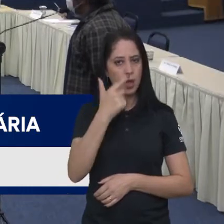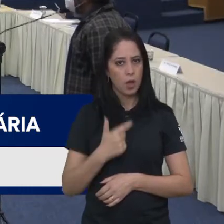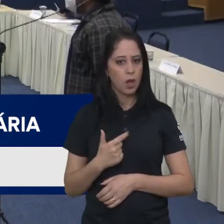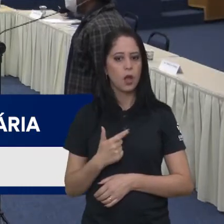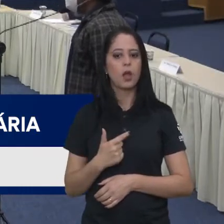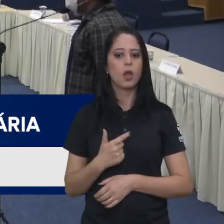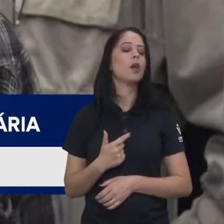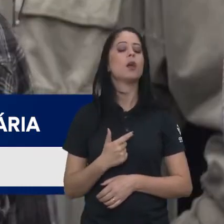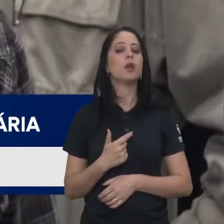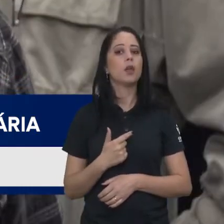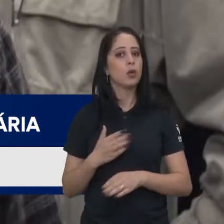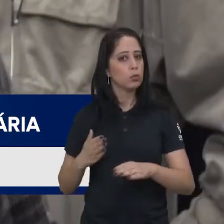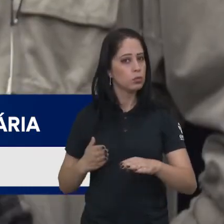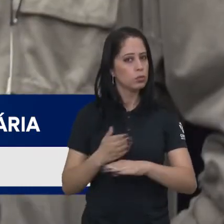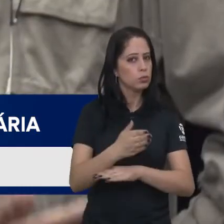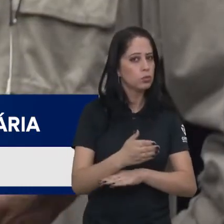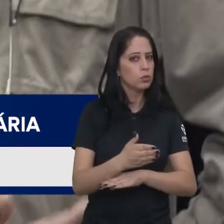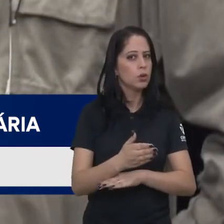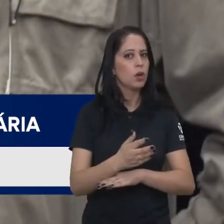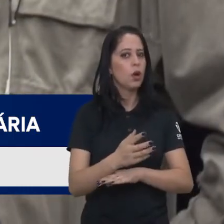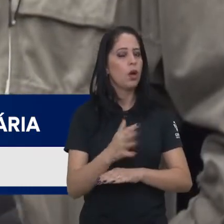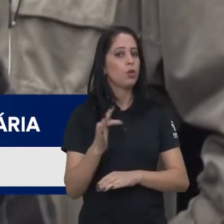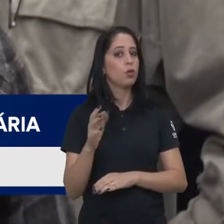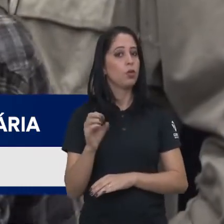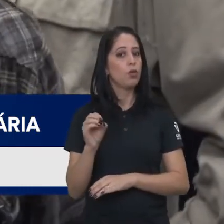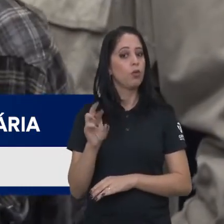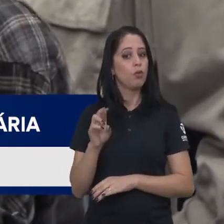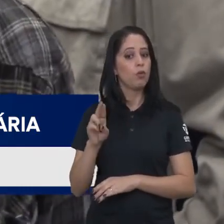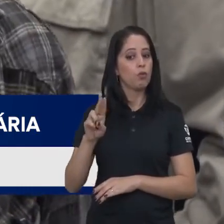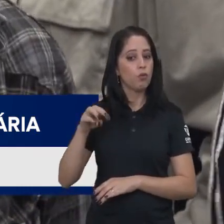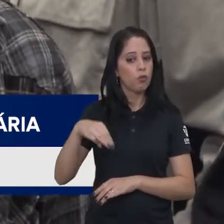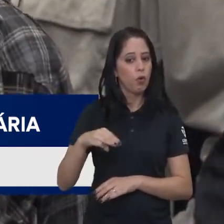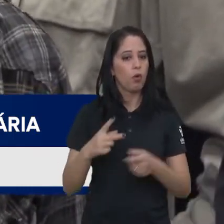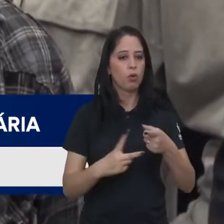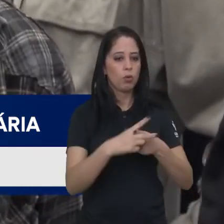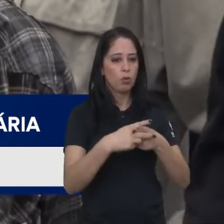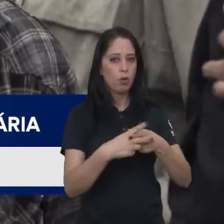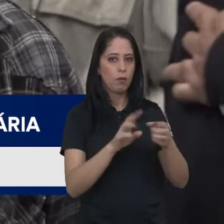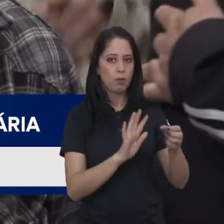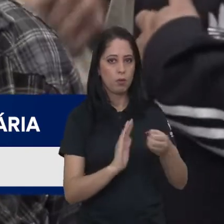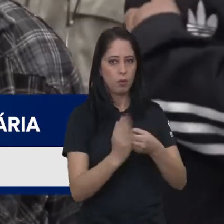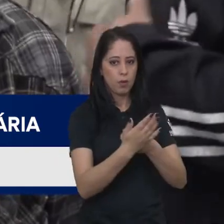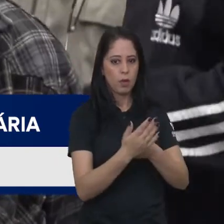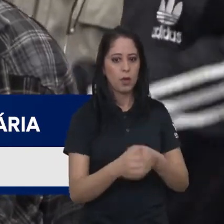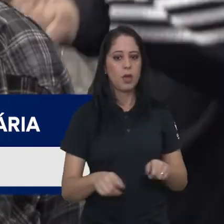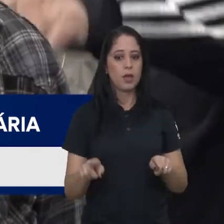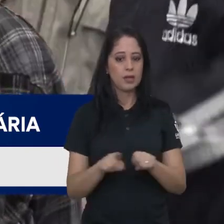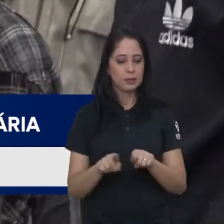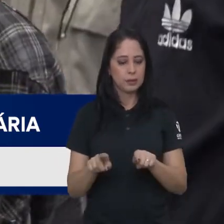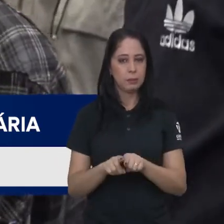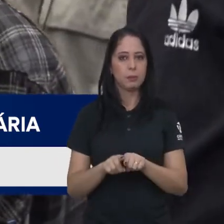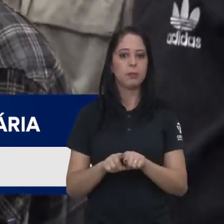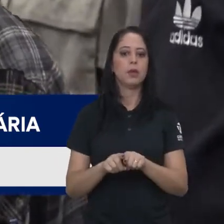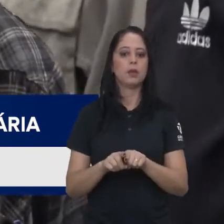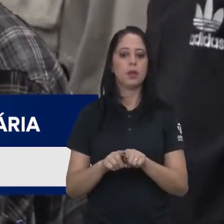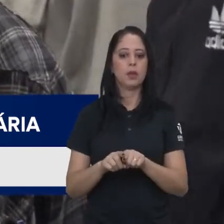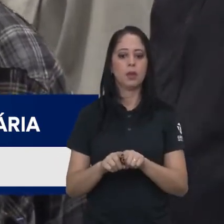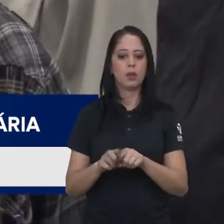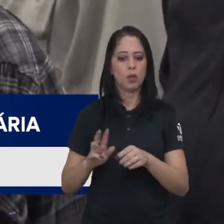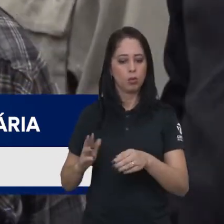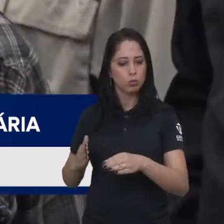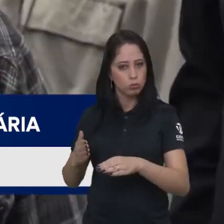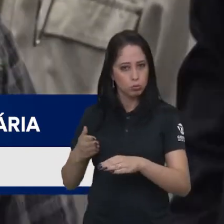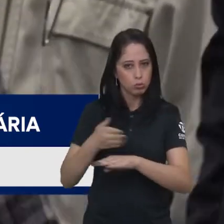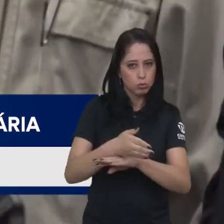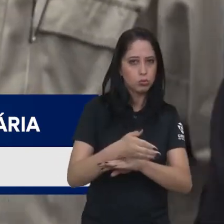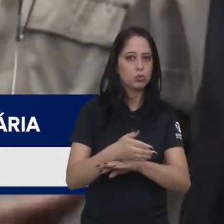do Fórum Nacional da Reforma Urbana e faço parte também da campanha Despejo Zero. Então, nos colocamos à